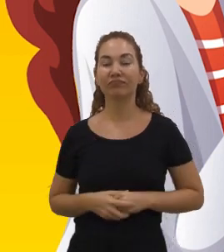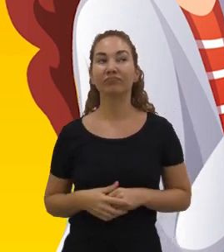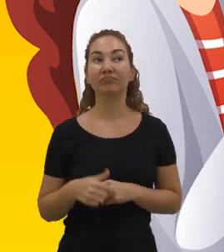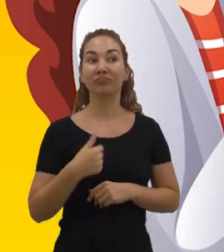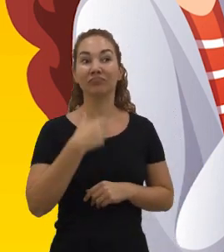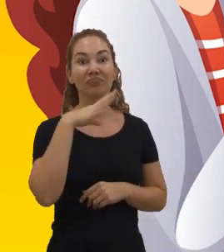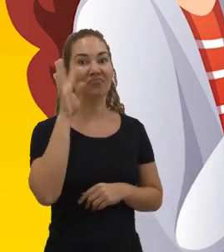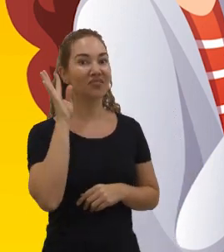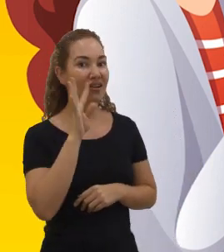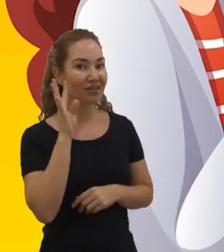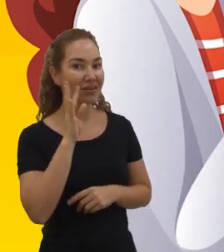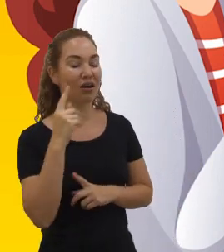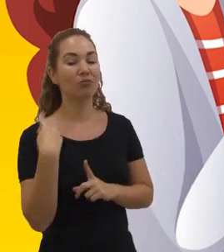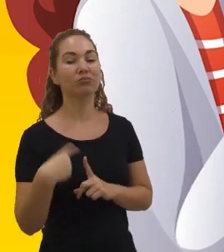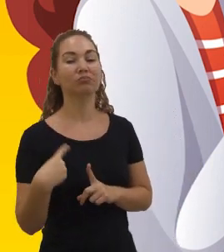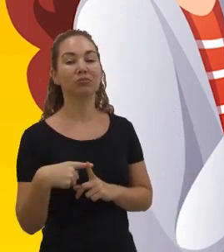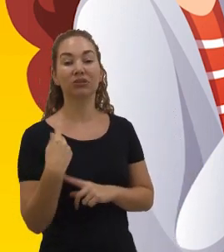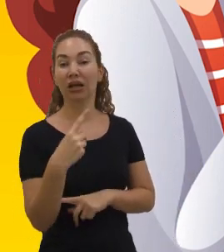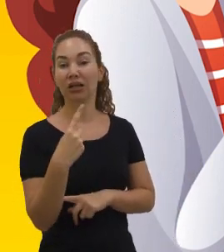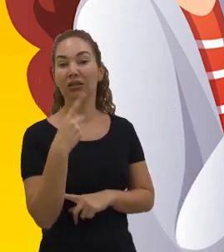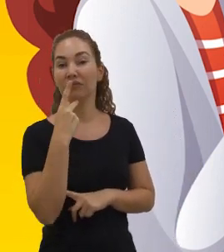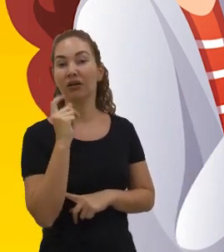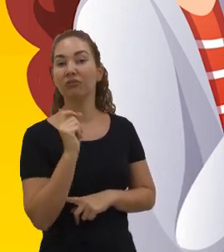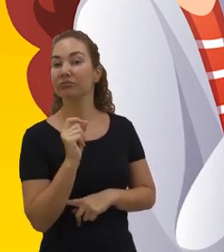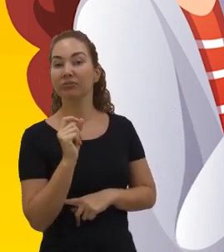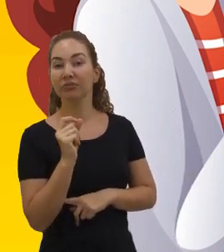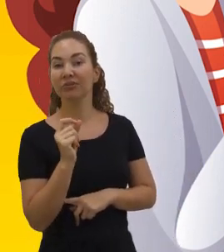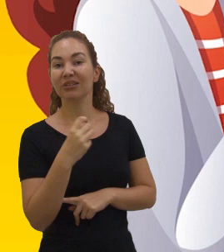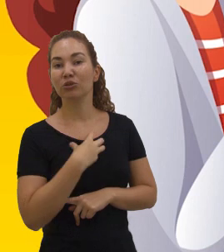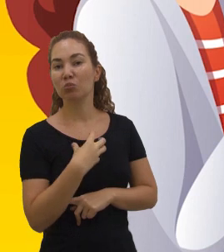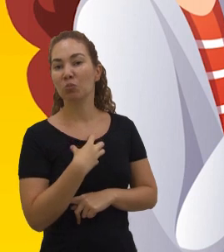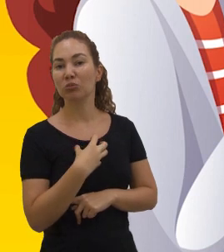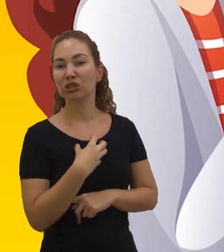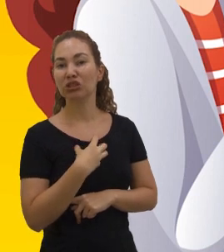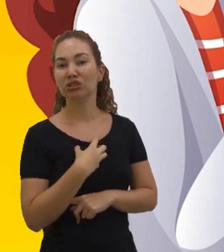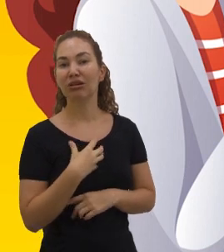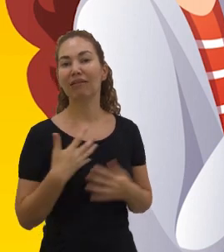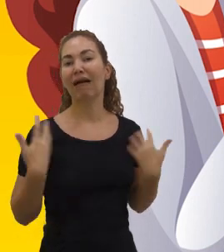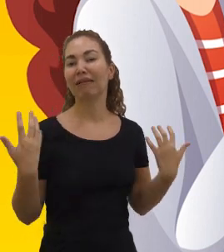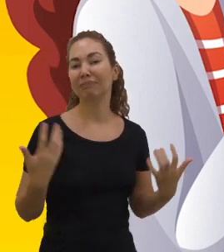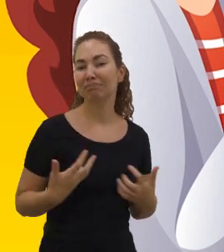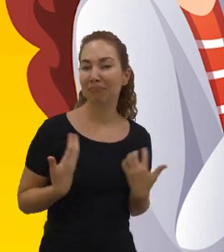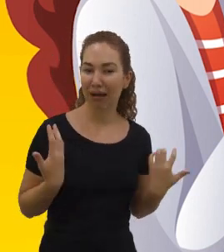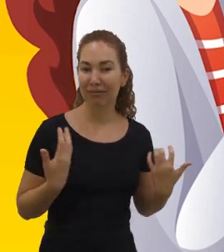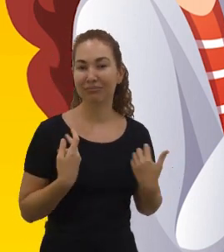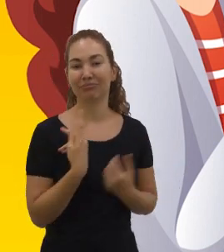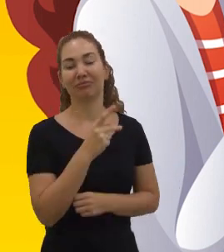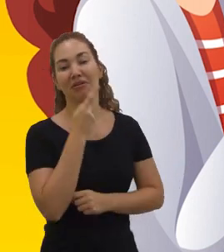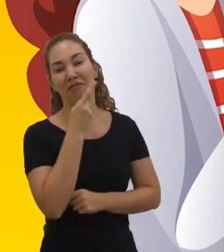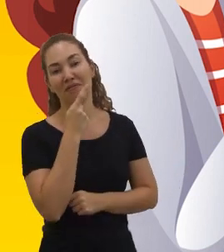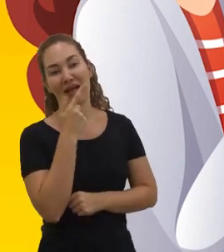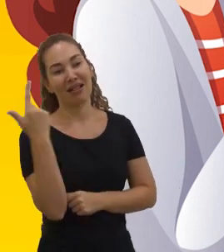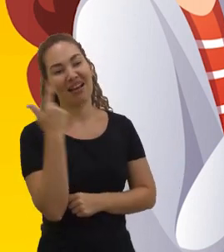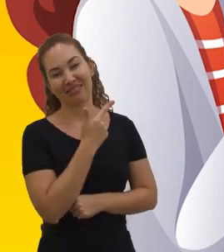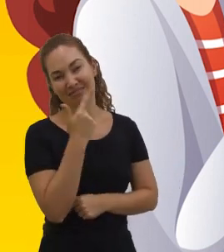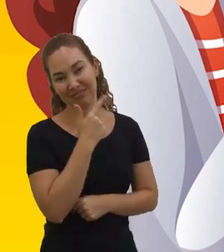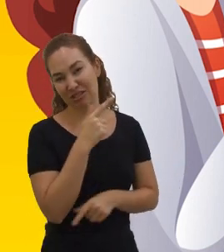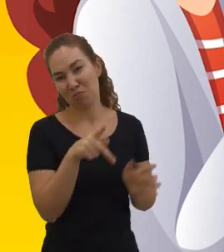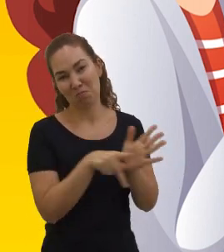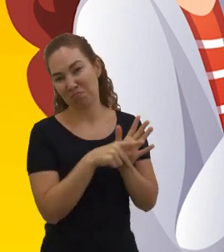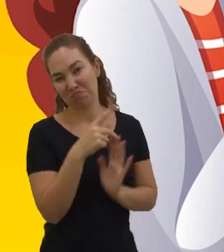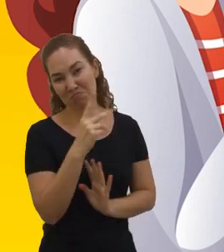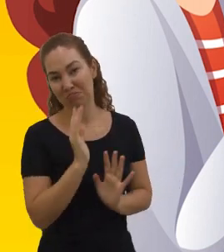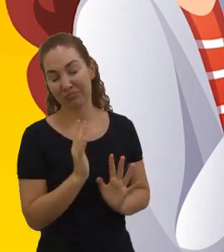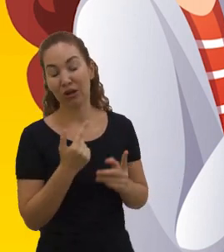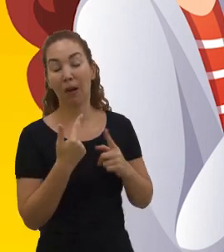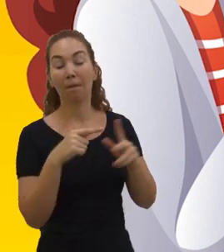muito legal porque ele traz, né, de uma maneira muito descontraída, né, ele mesmo dá risada, e